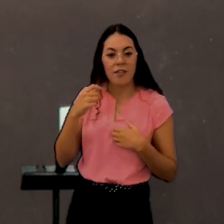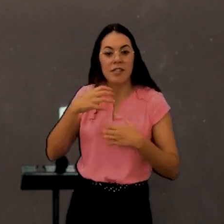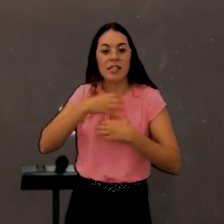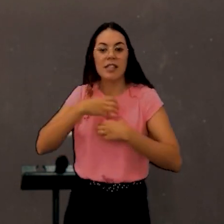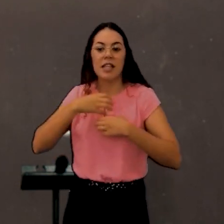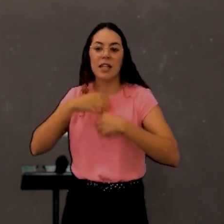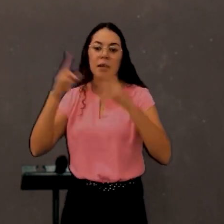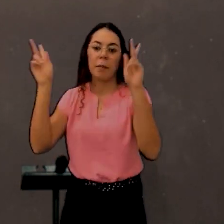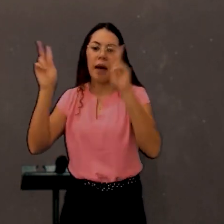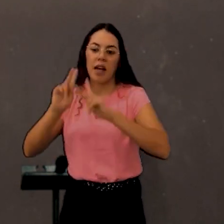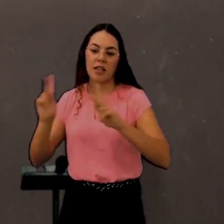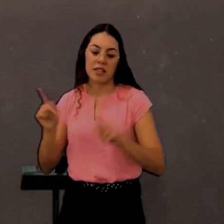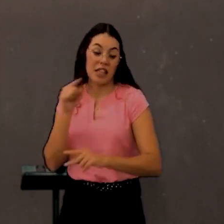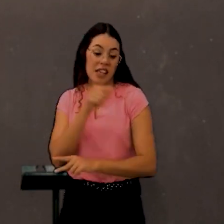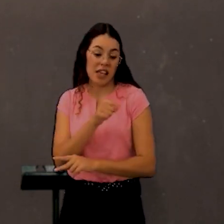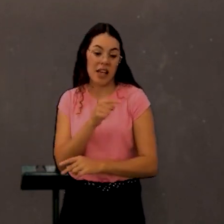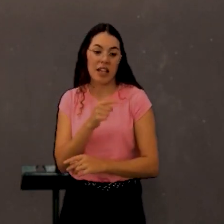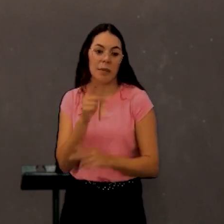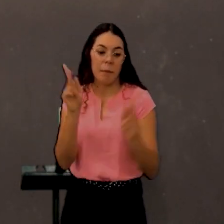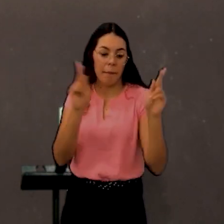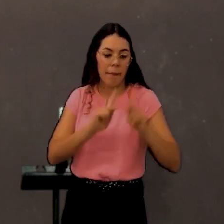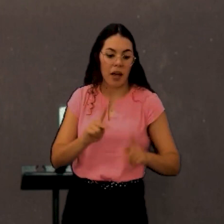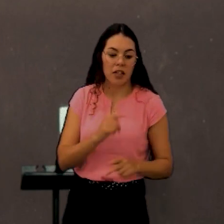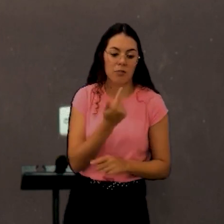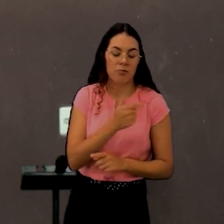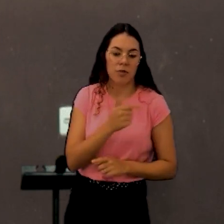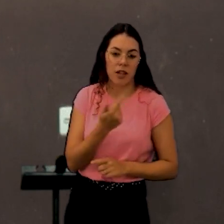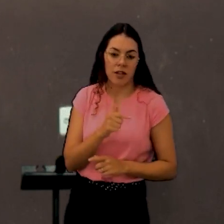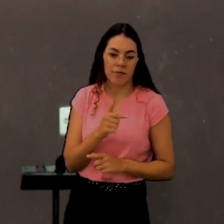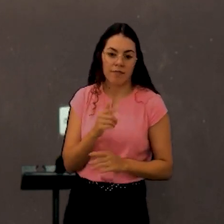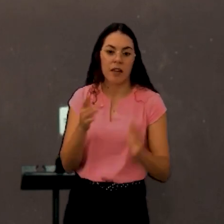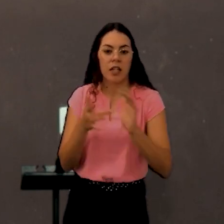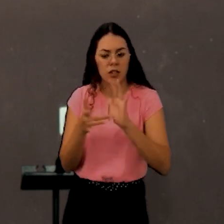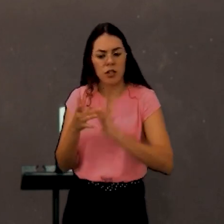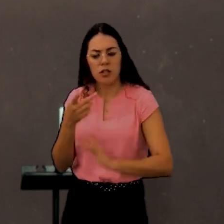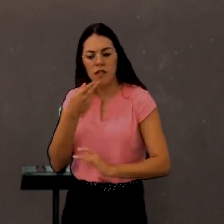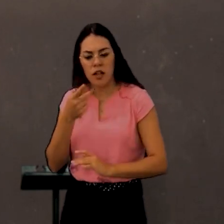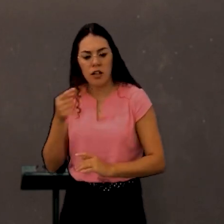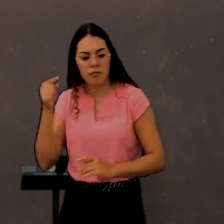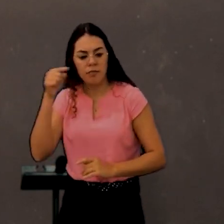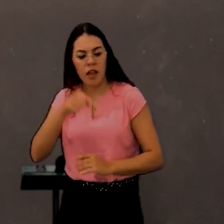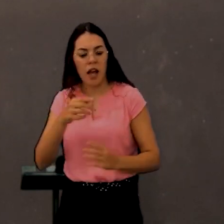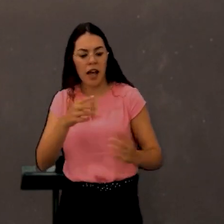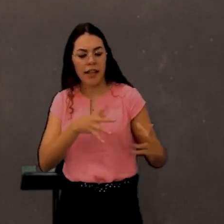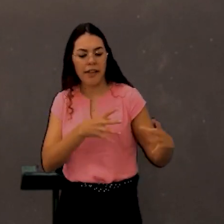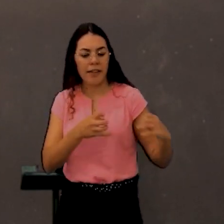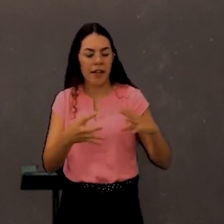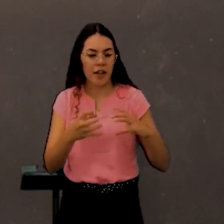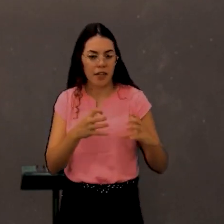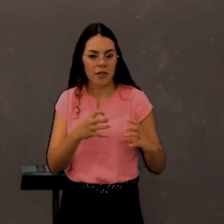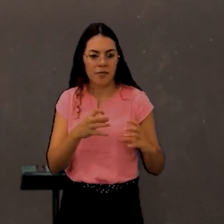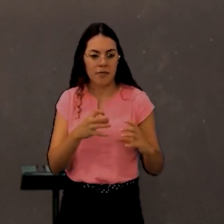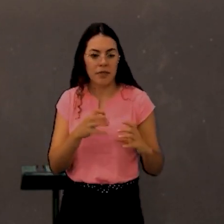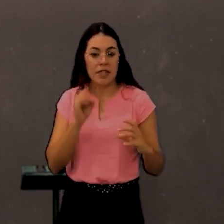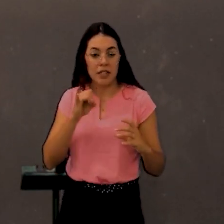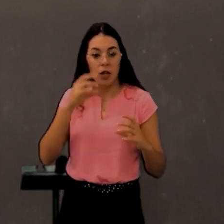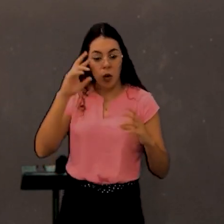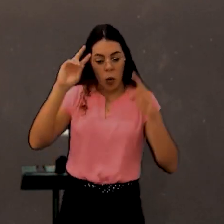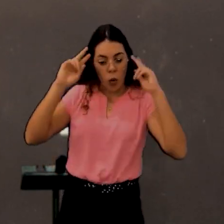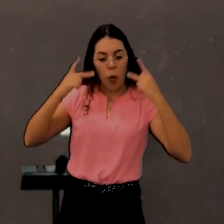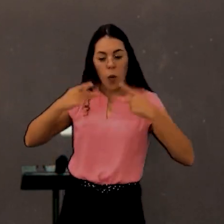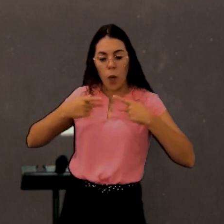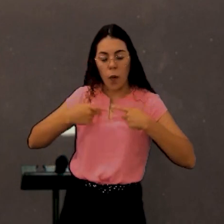Deus e eles não. Jesus está dizendo: eu vim trazer guerra nessas situações. Porque se o homem ficar preocupado, mas